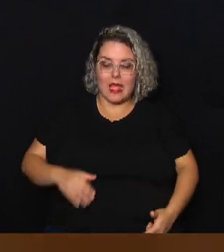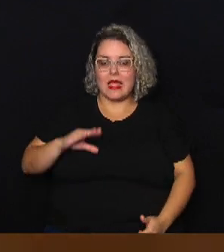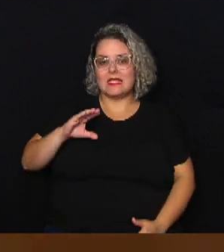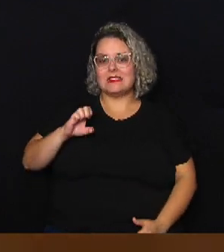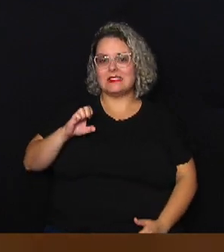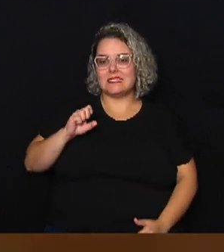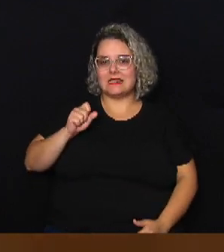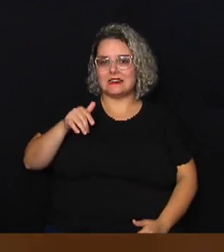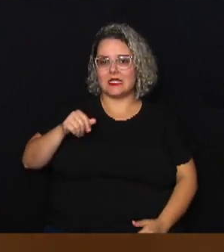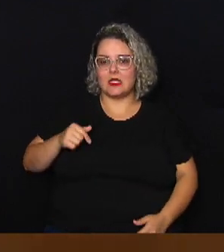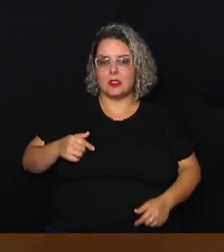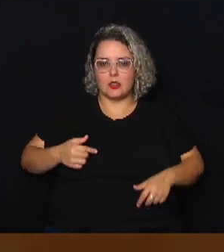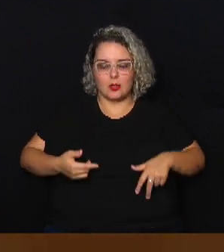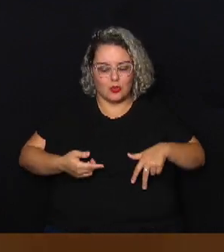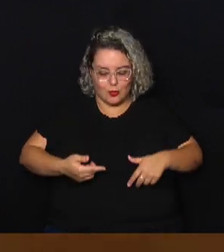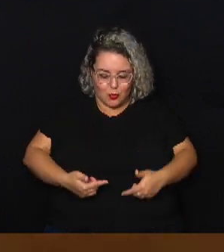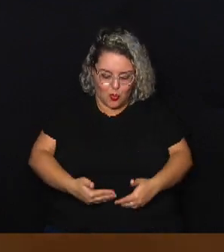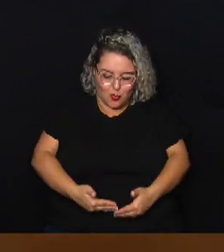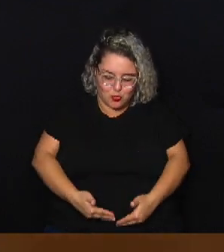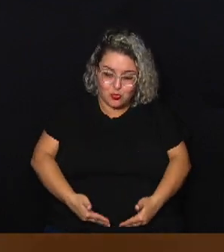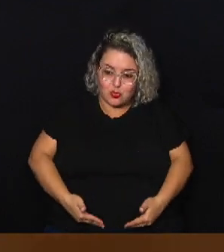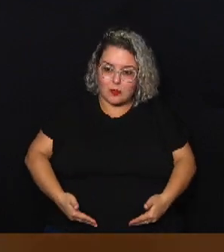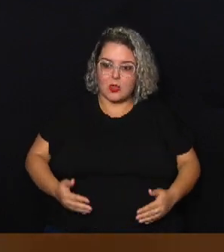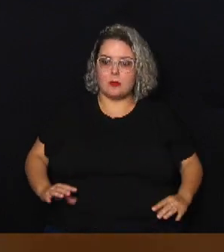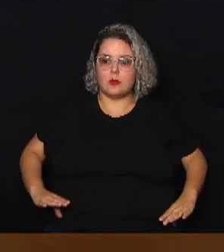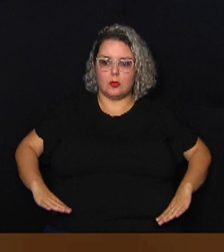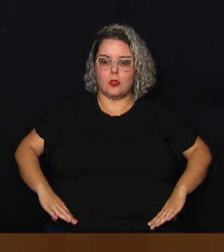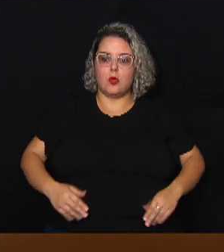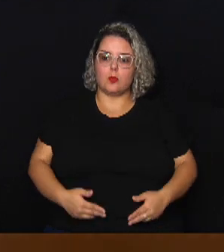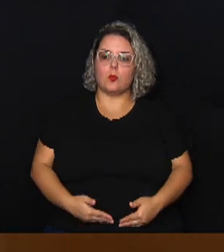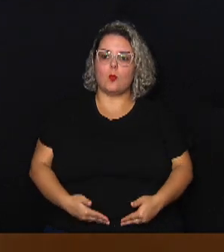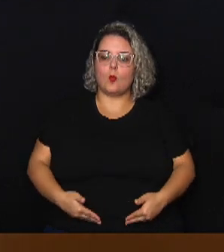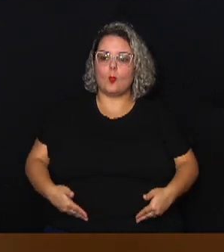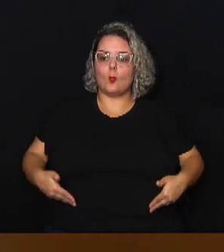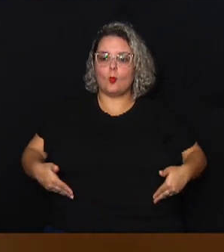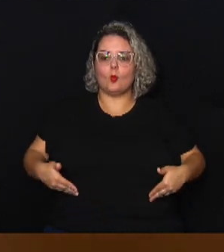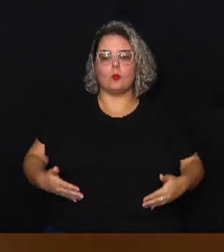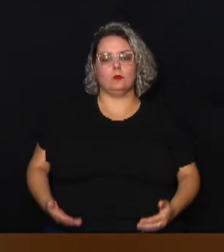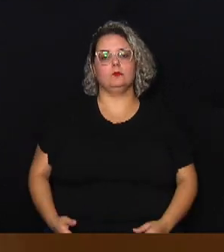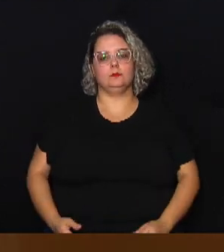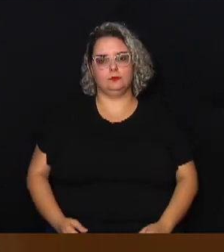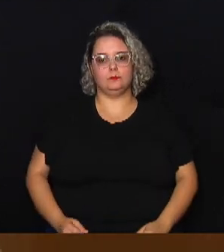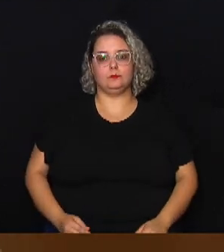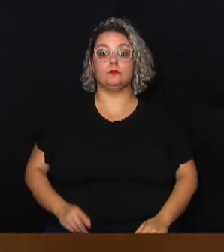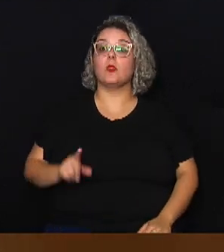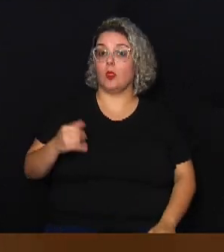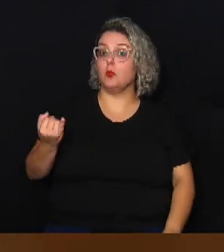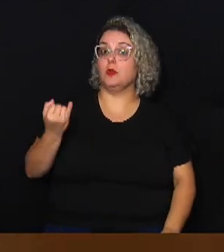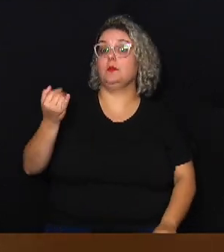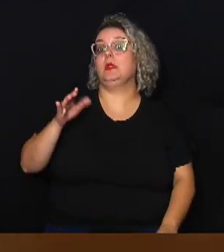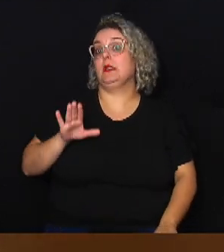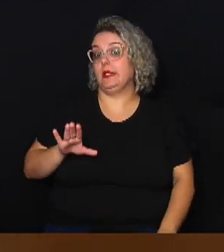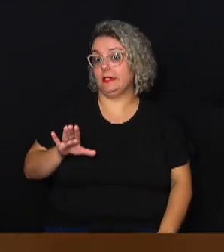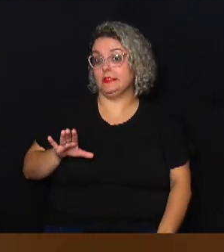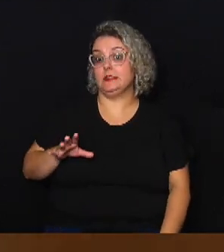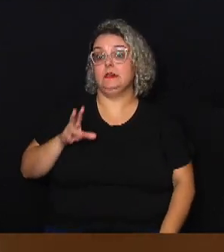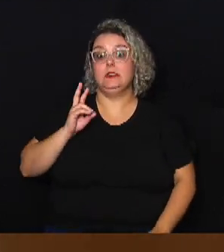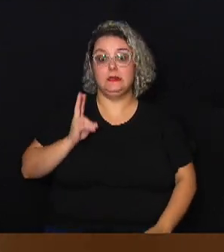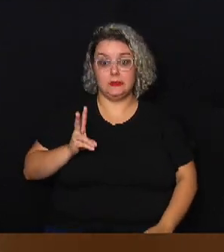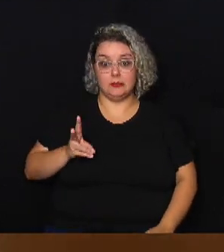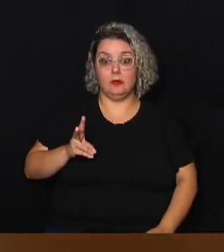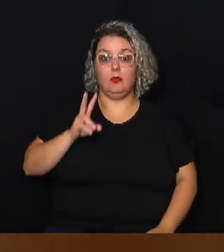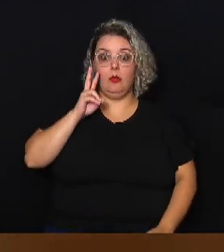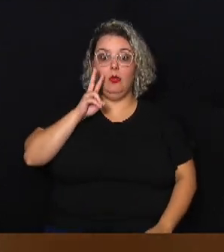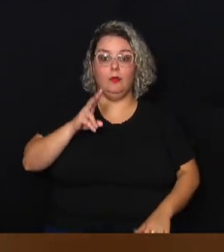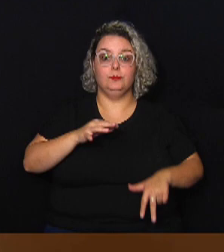conseguir ocultar com as vestimentas, com biquíni. Então, isso é importante. Aliás, a gente tem que sempre ver o